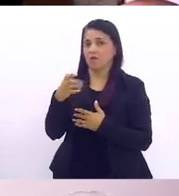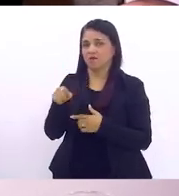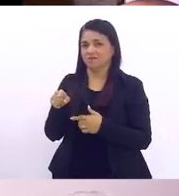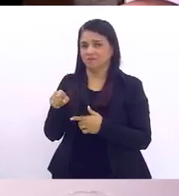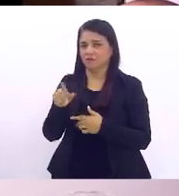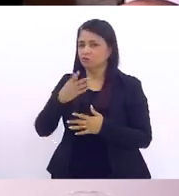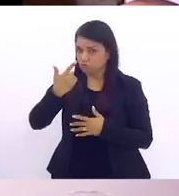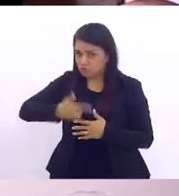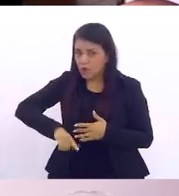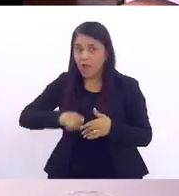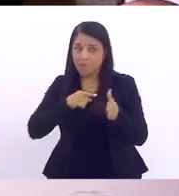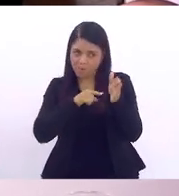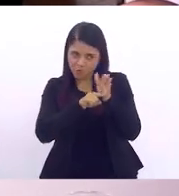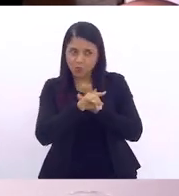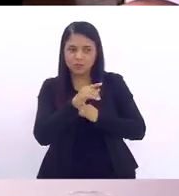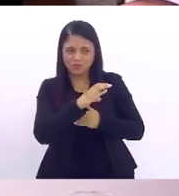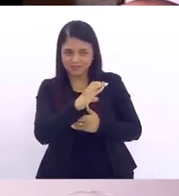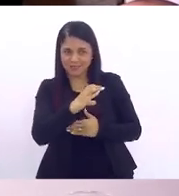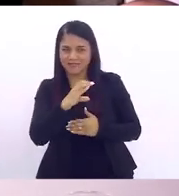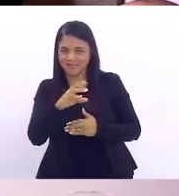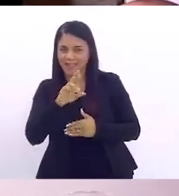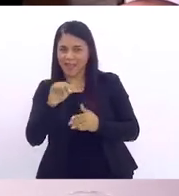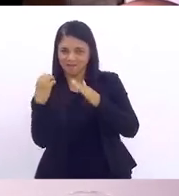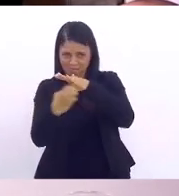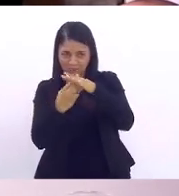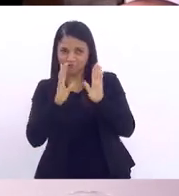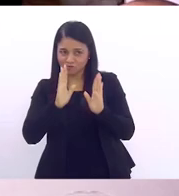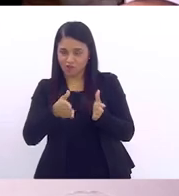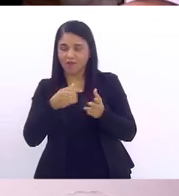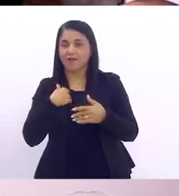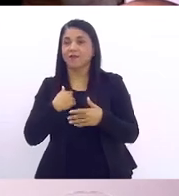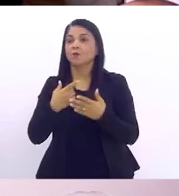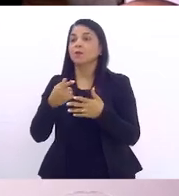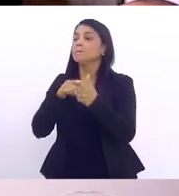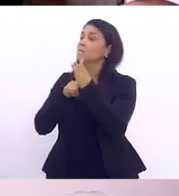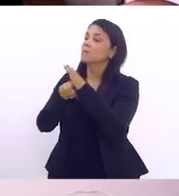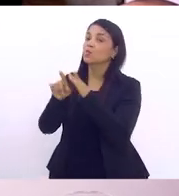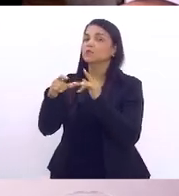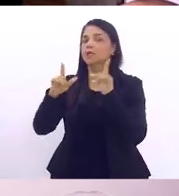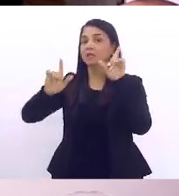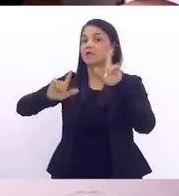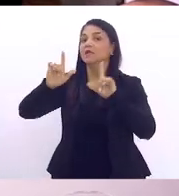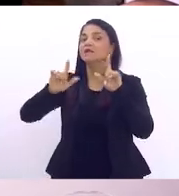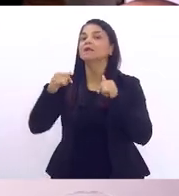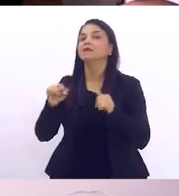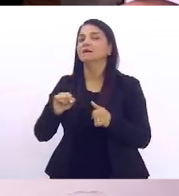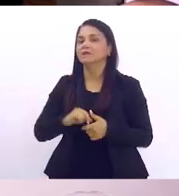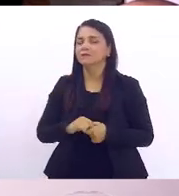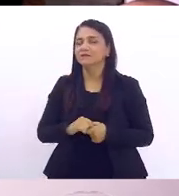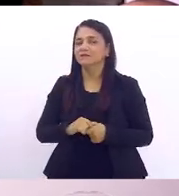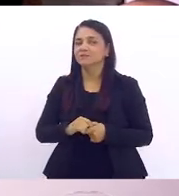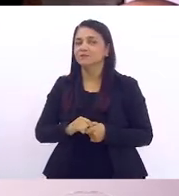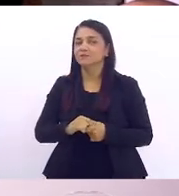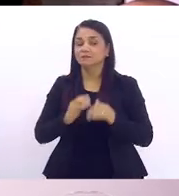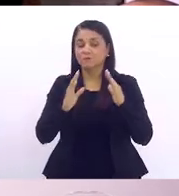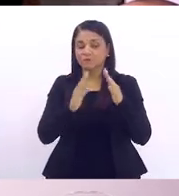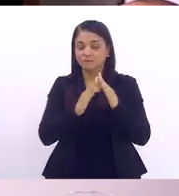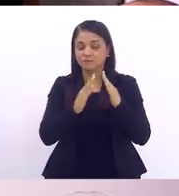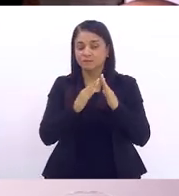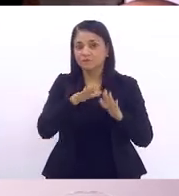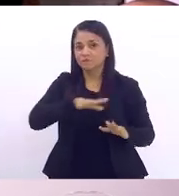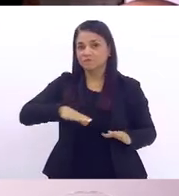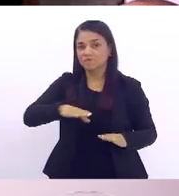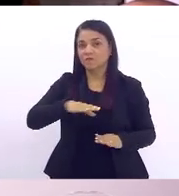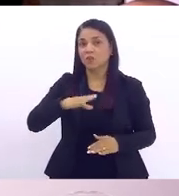já fiz a CCR mas eu deixo no ar é a seguinte eh os residentes na região da